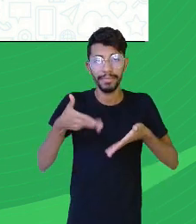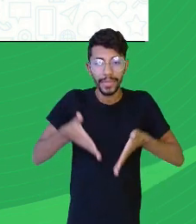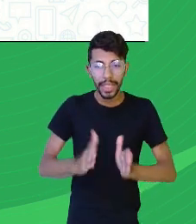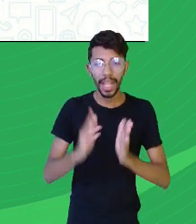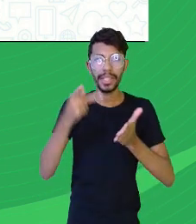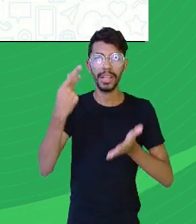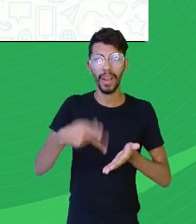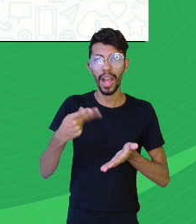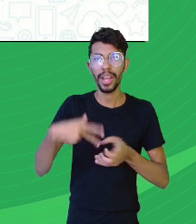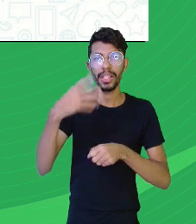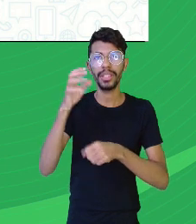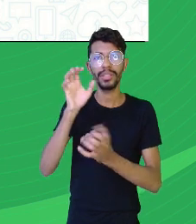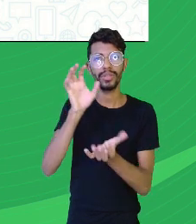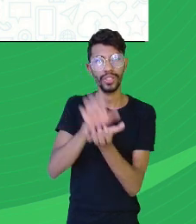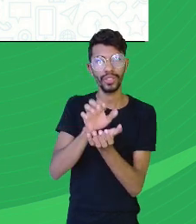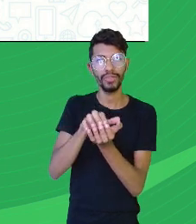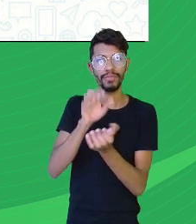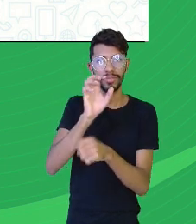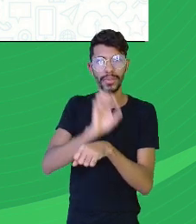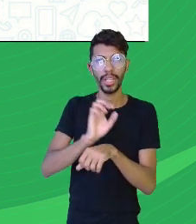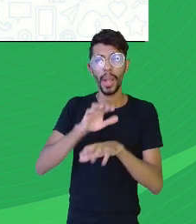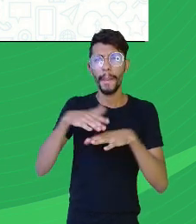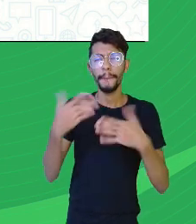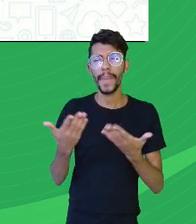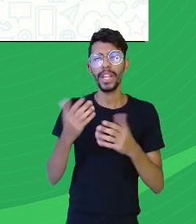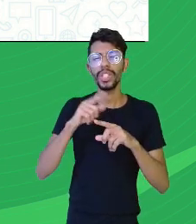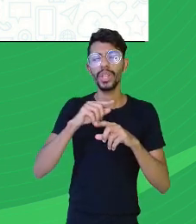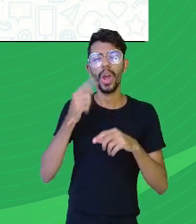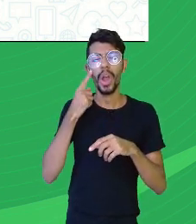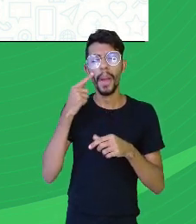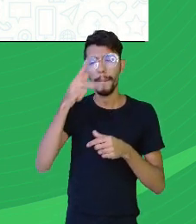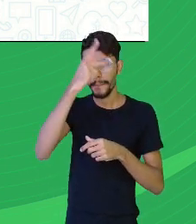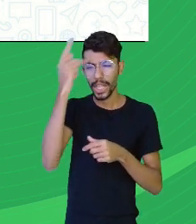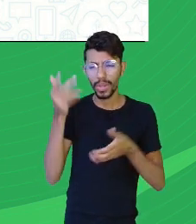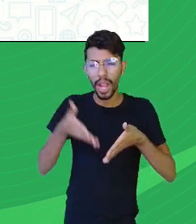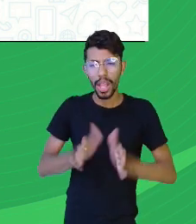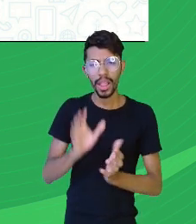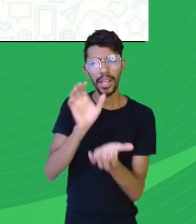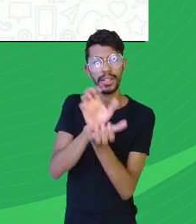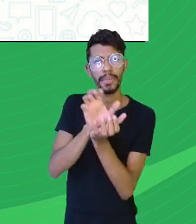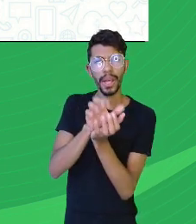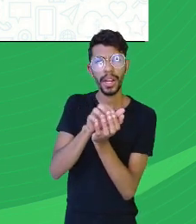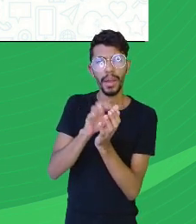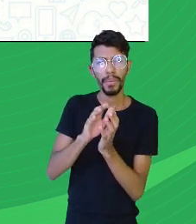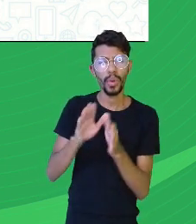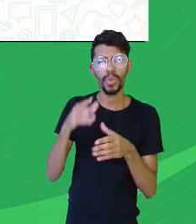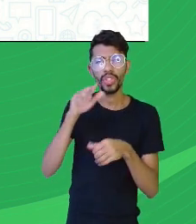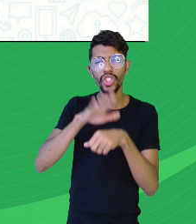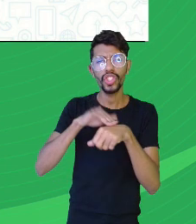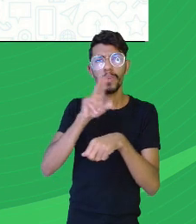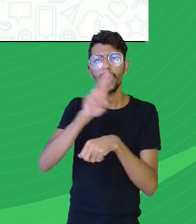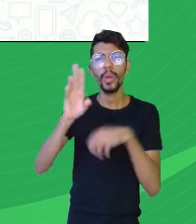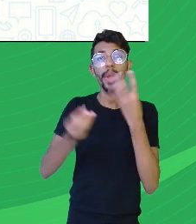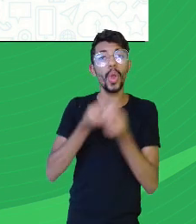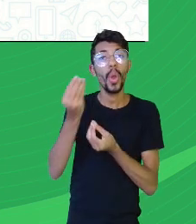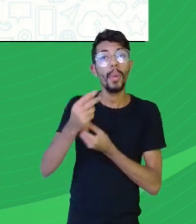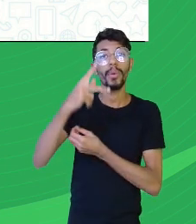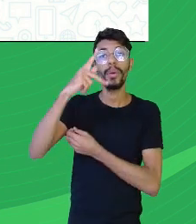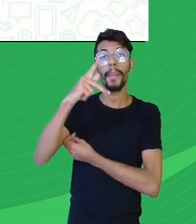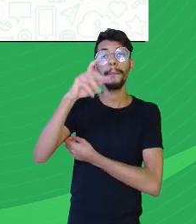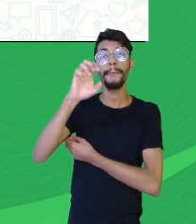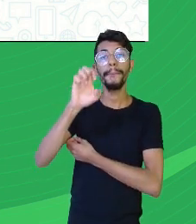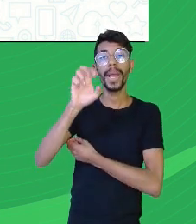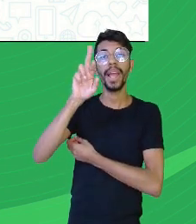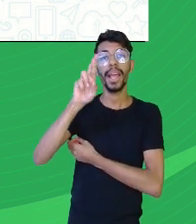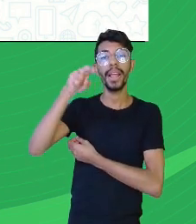você lembra quem nasce em Pernambuco, como se chama? Trabalhamos isso nas outras aulas. Muito bem, quem nasce em Pernambuco é